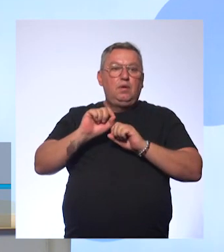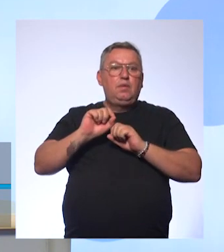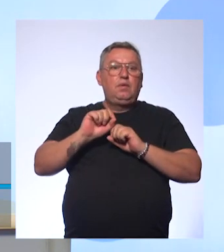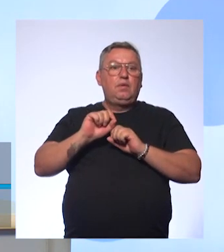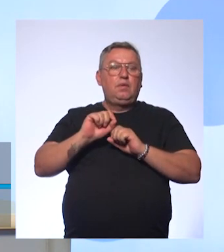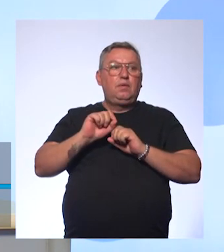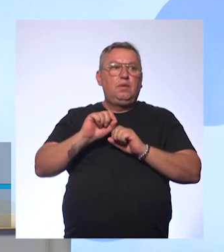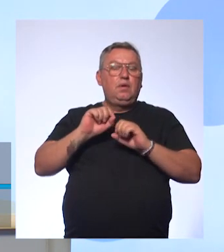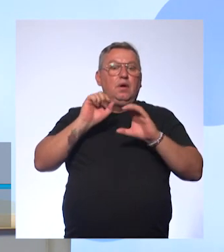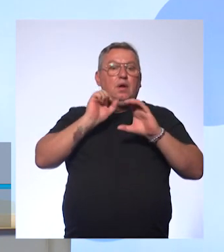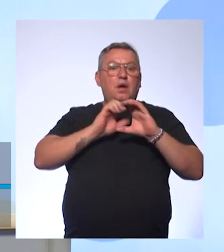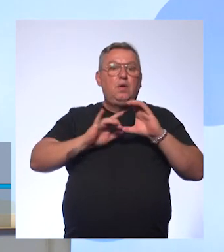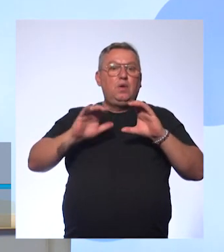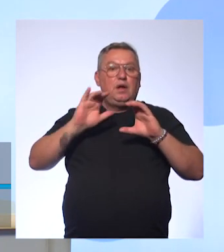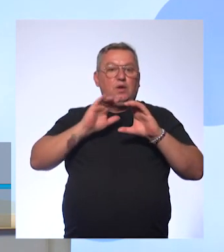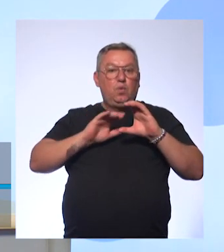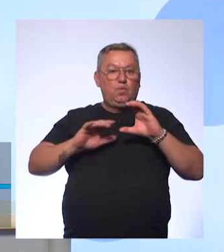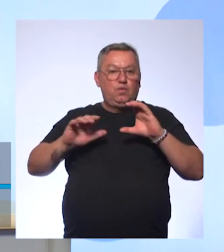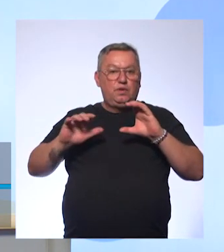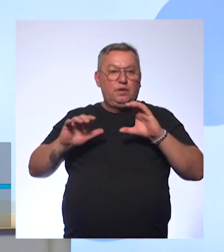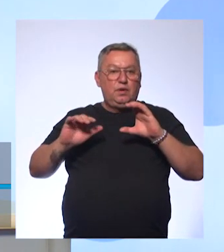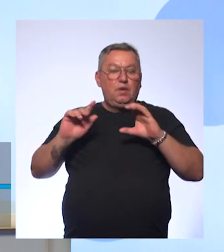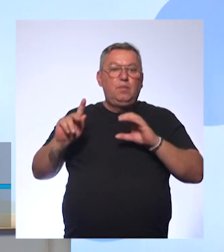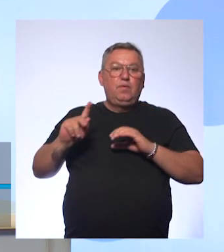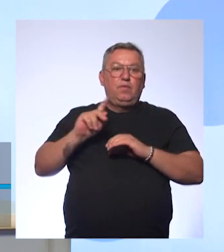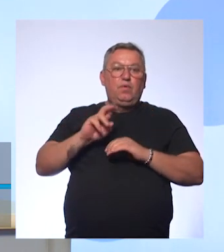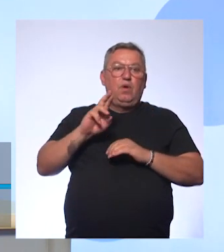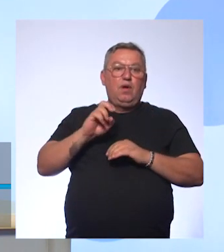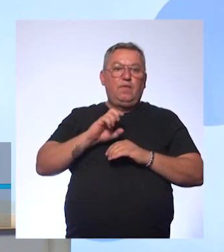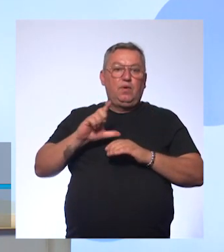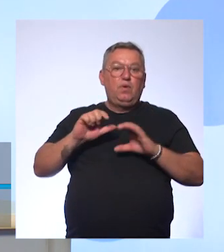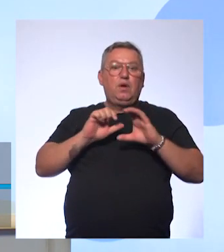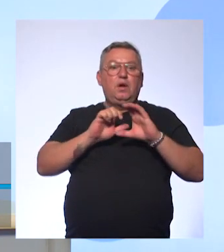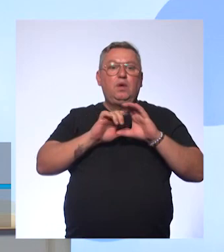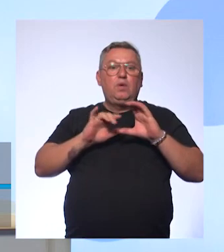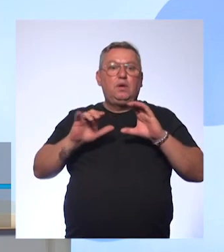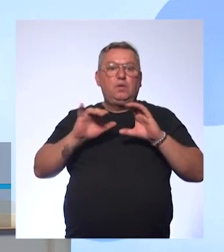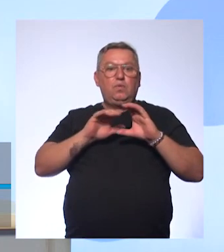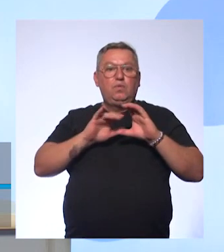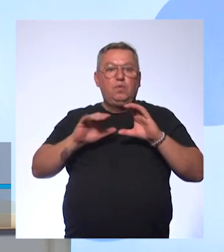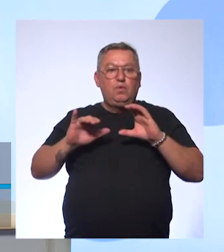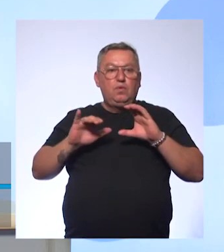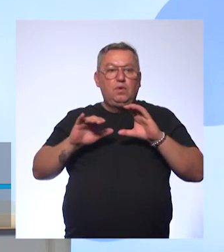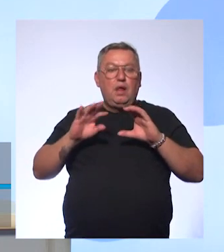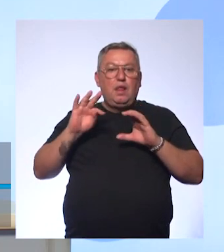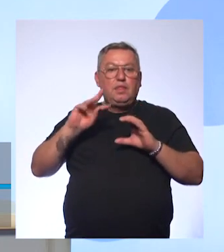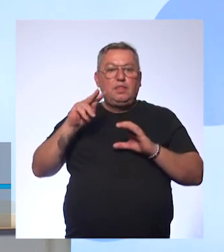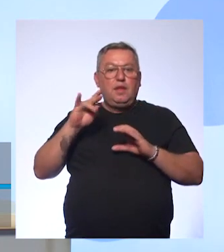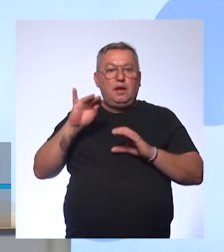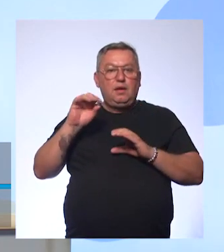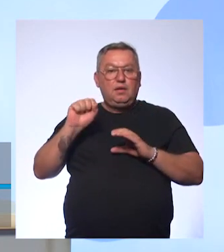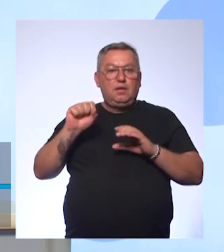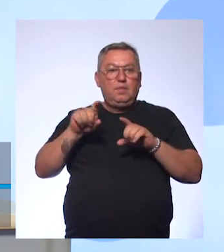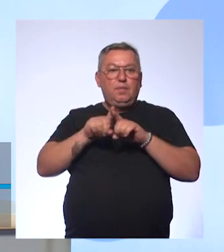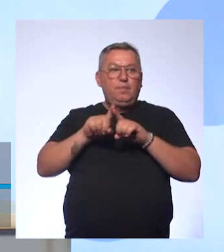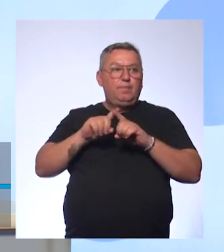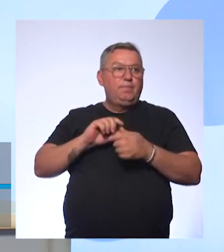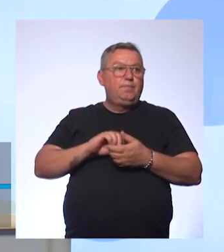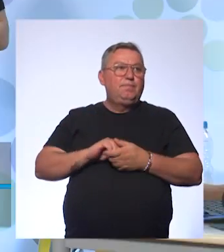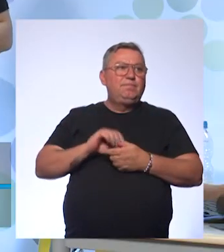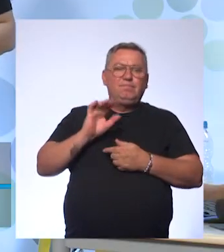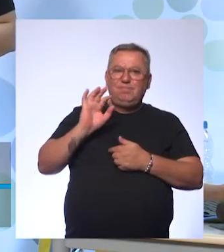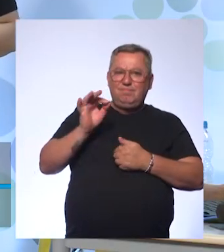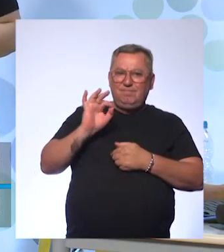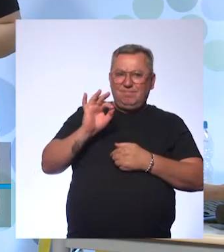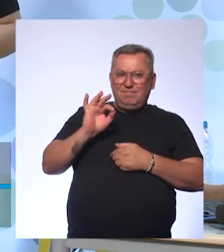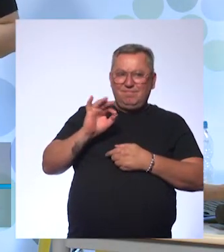eucariontes. O professor Rafael falou que é eucariontes. A professora Thais, heterótrofo.